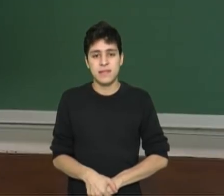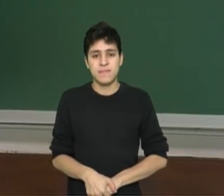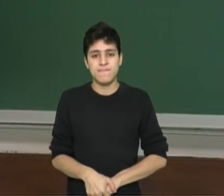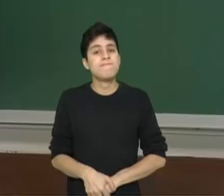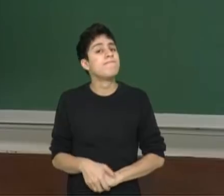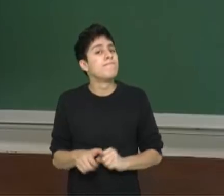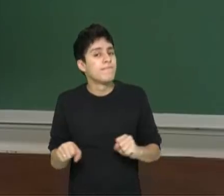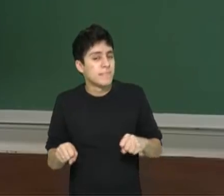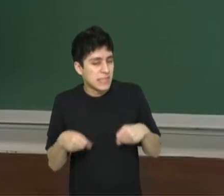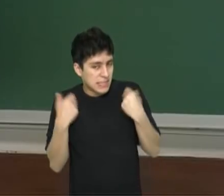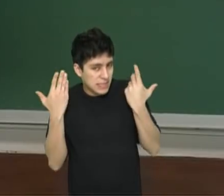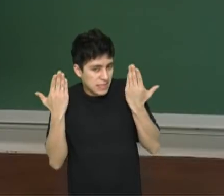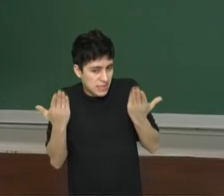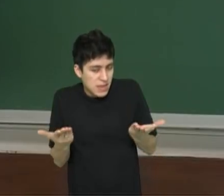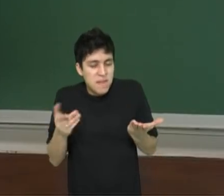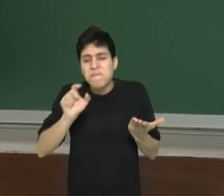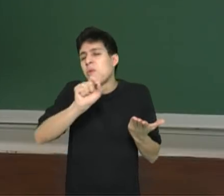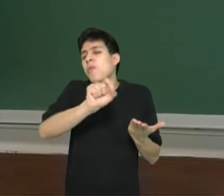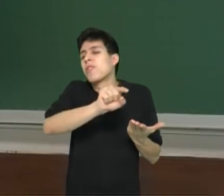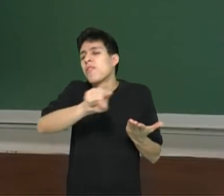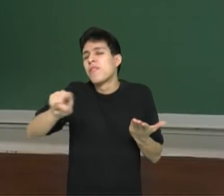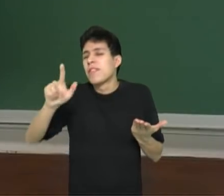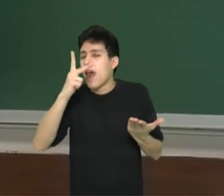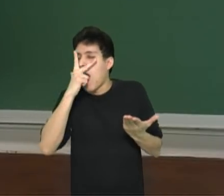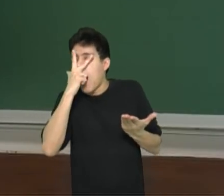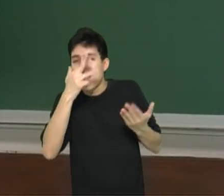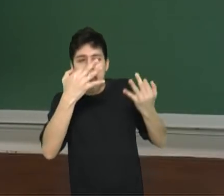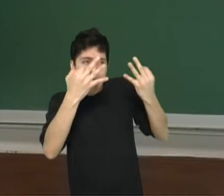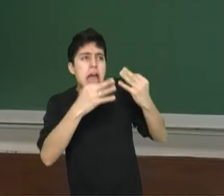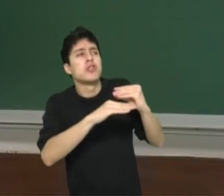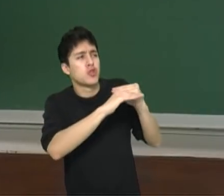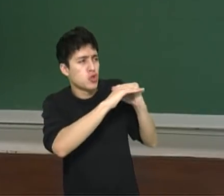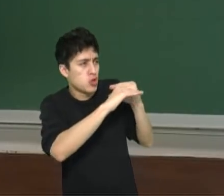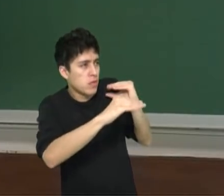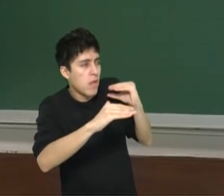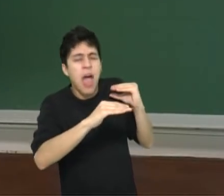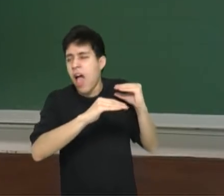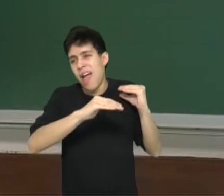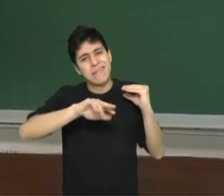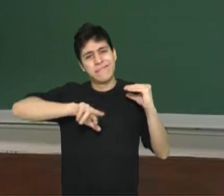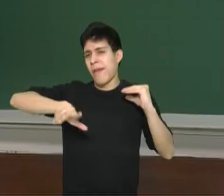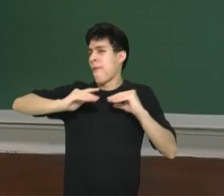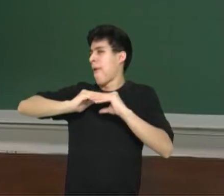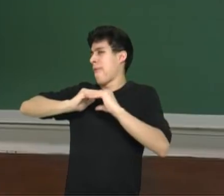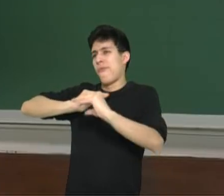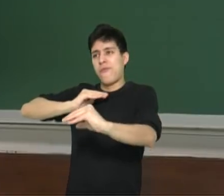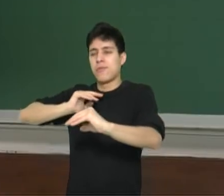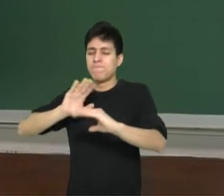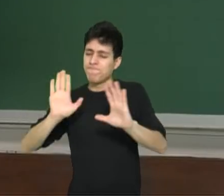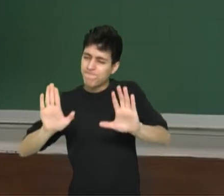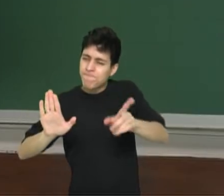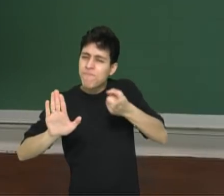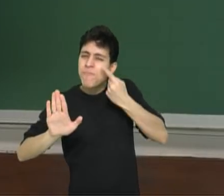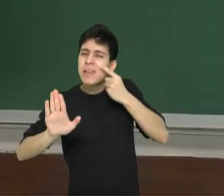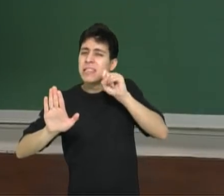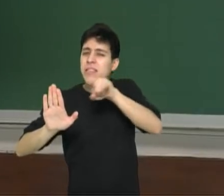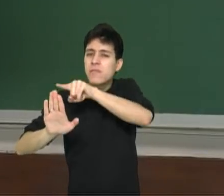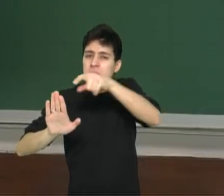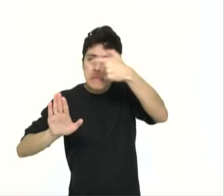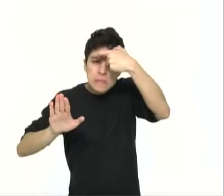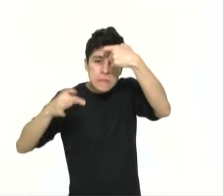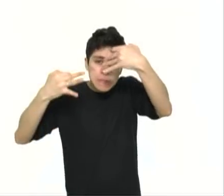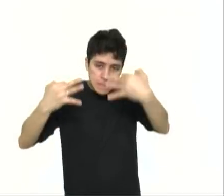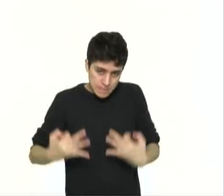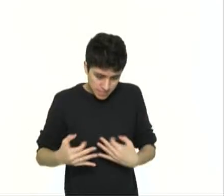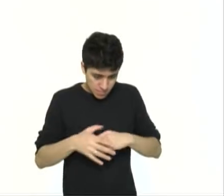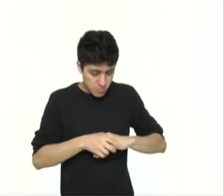E então, o que você acha? É uniforme, não é? Por quê? Vamos ver se você pensou, né, corretamente.